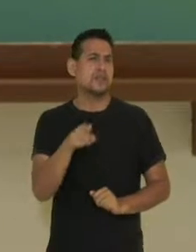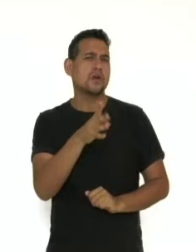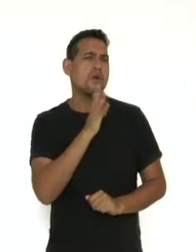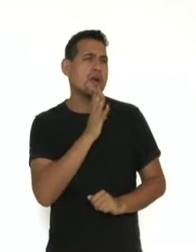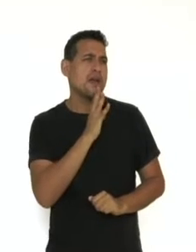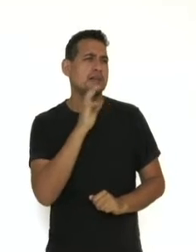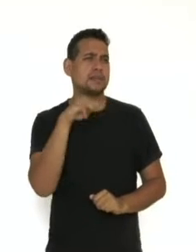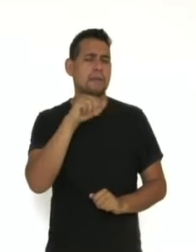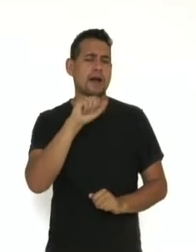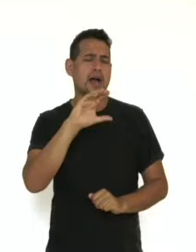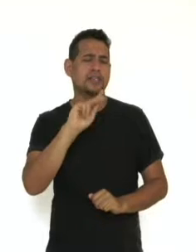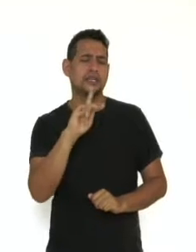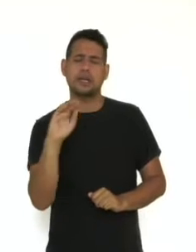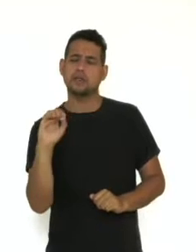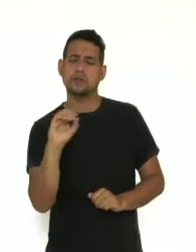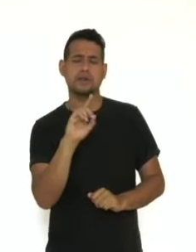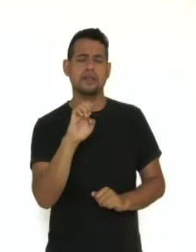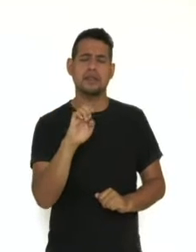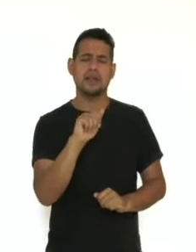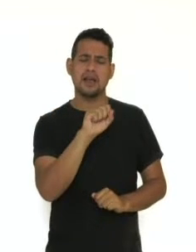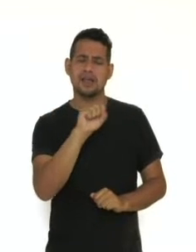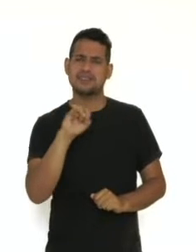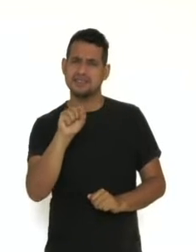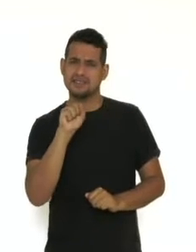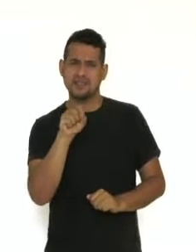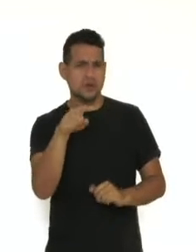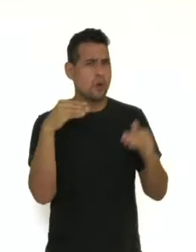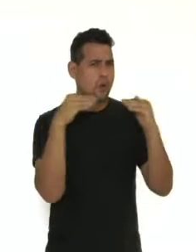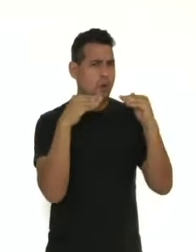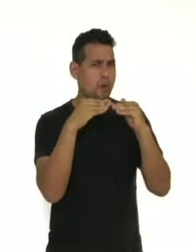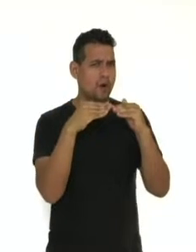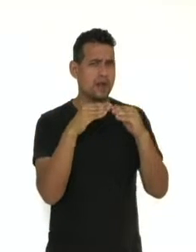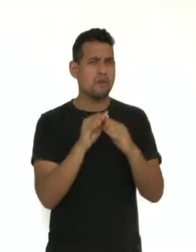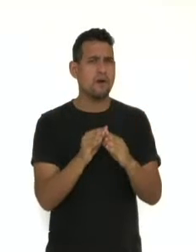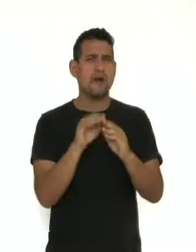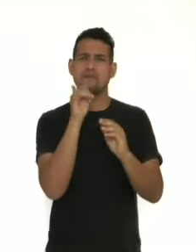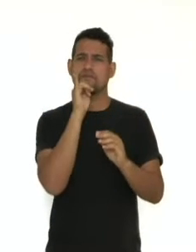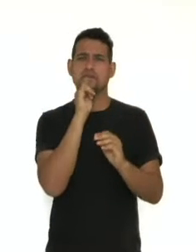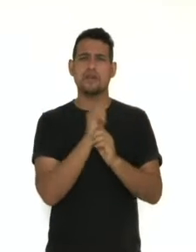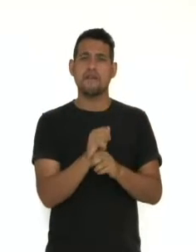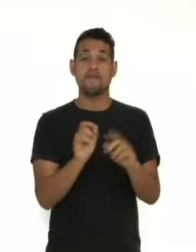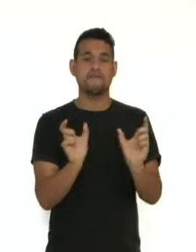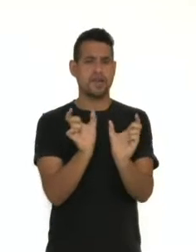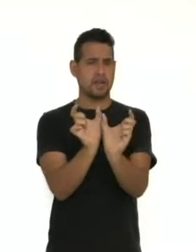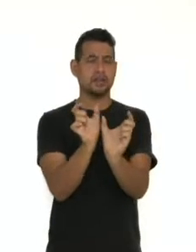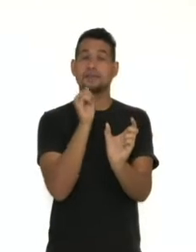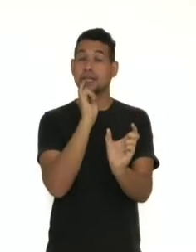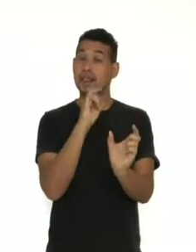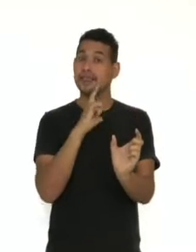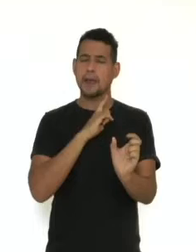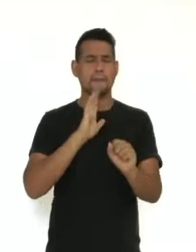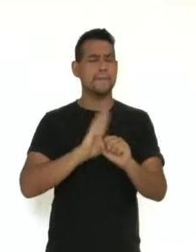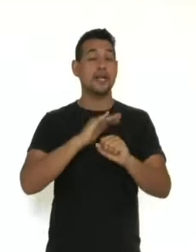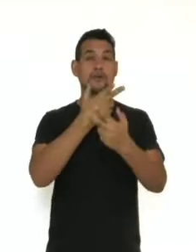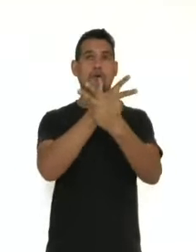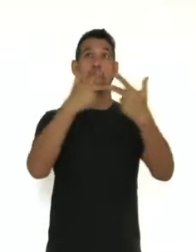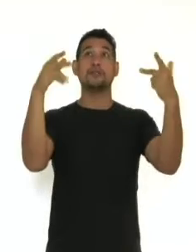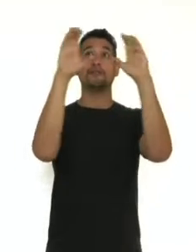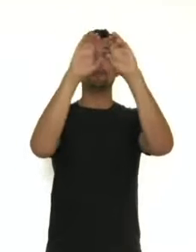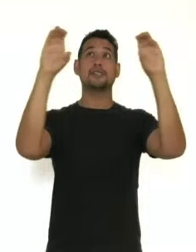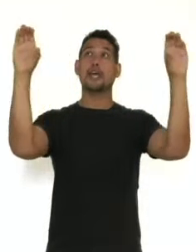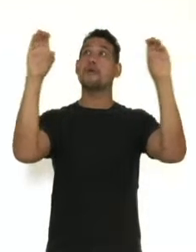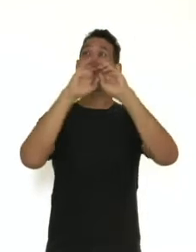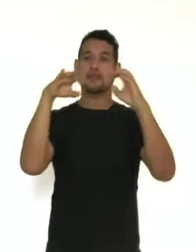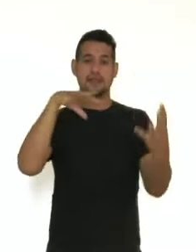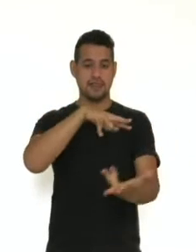Assis? Será que você concorda com esta frase? Há mais coisas entre o céu e a terra do que